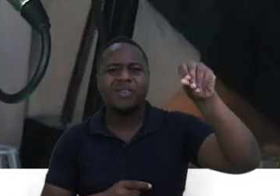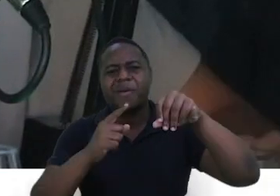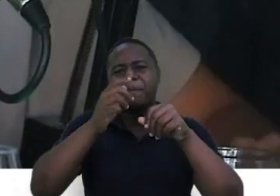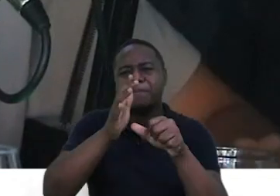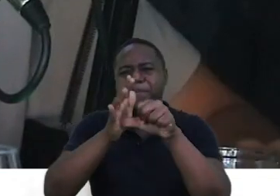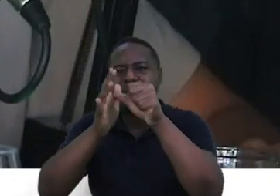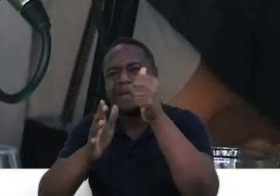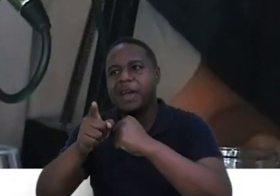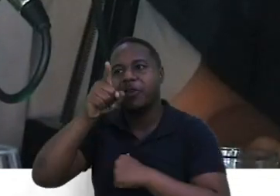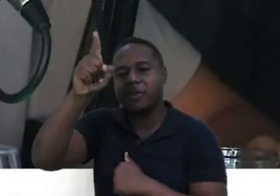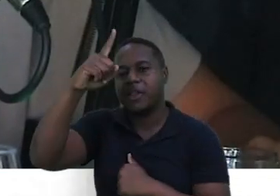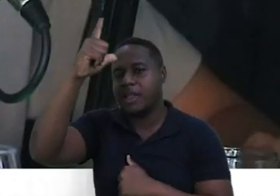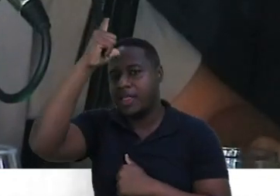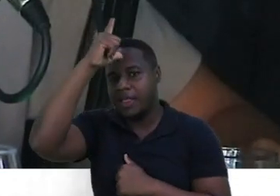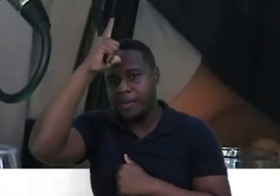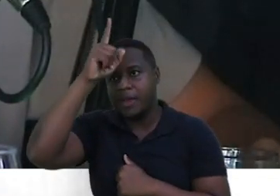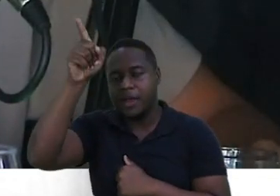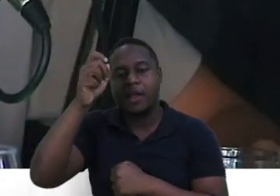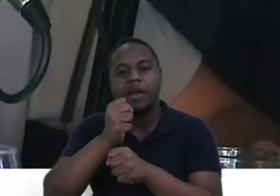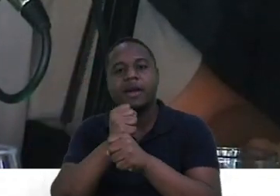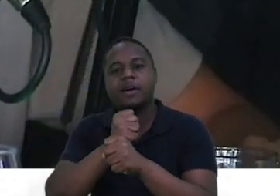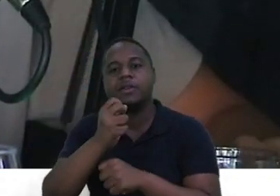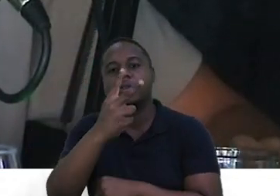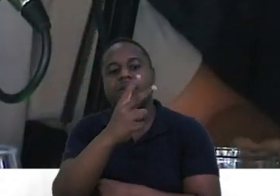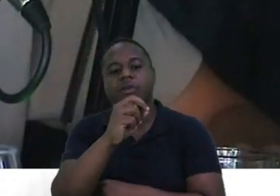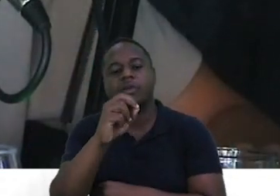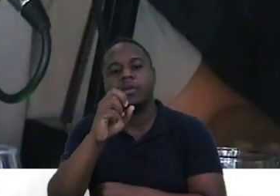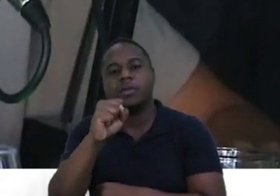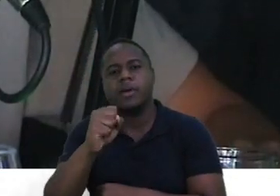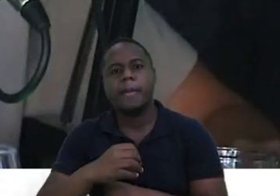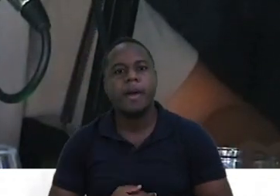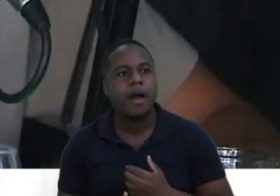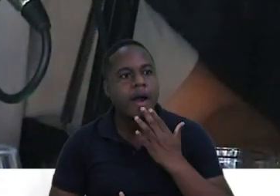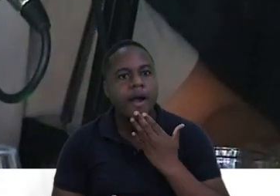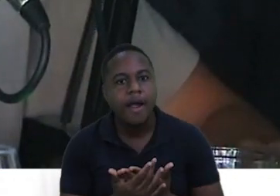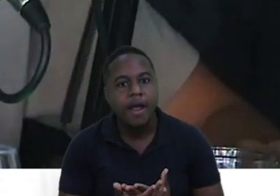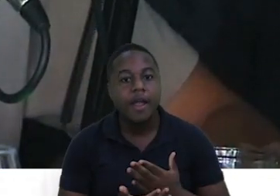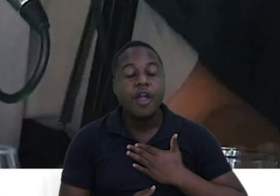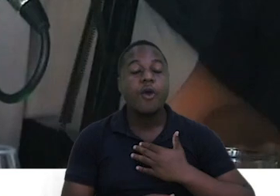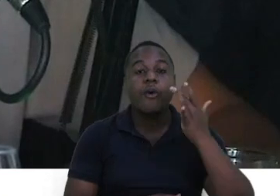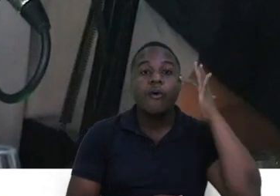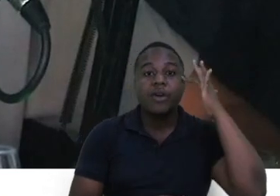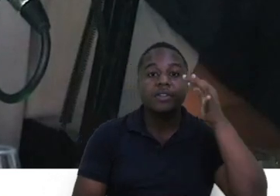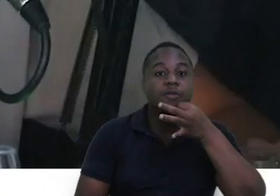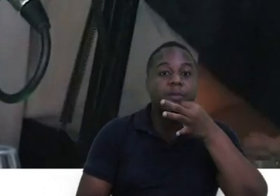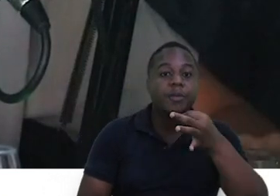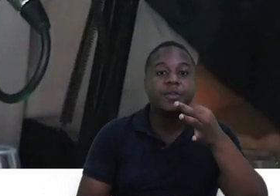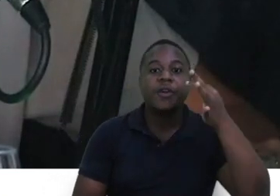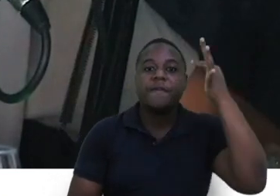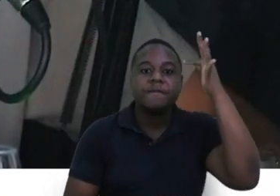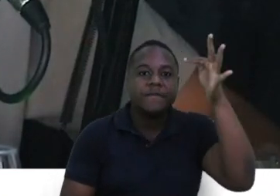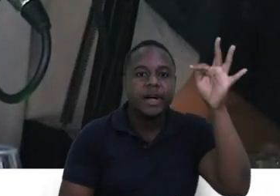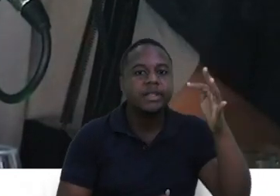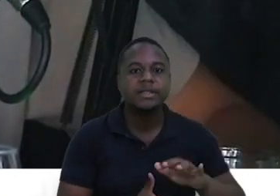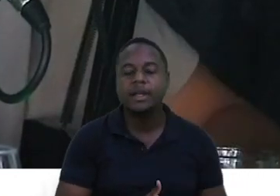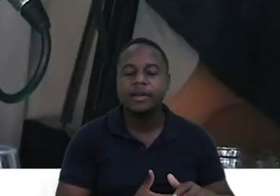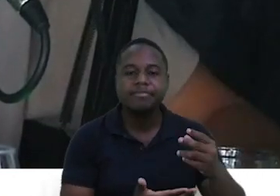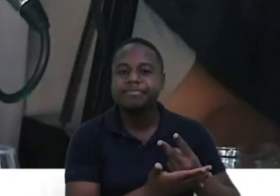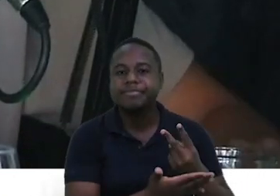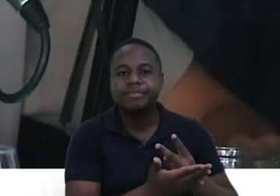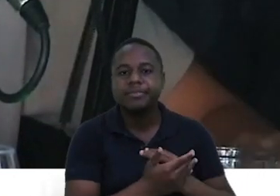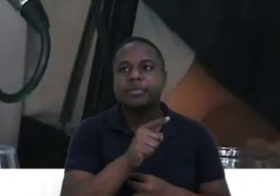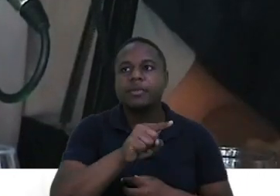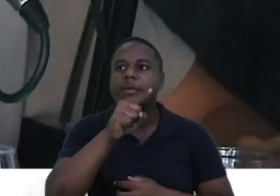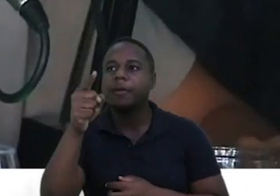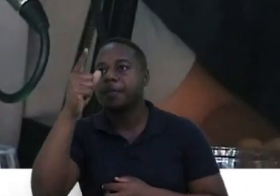2008. E foi na Alemanha? E foi na Alemanha. Eu jurava que era na França. Desde 2008, do que eu